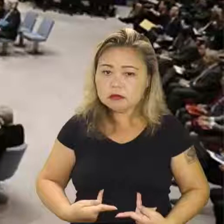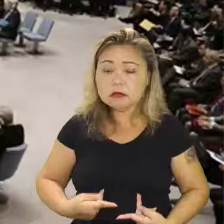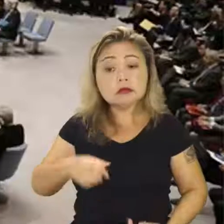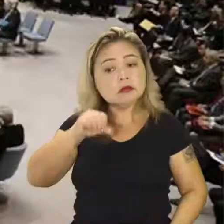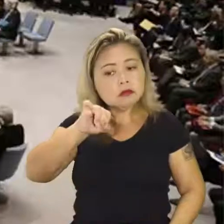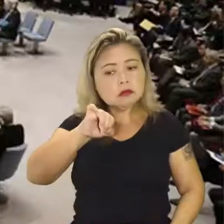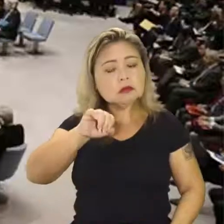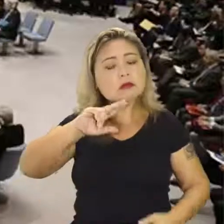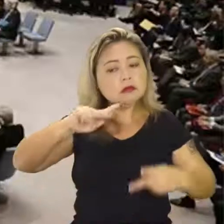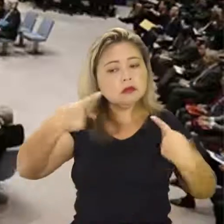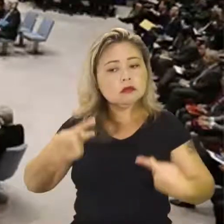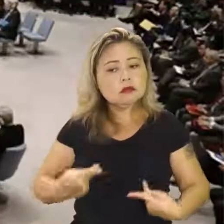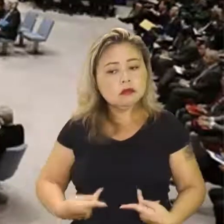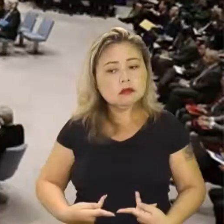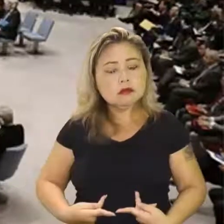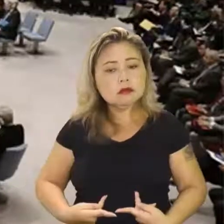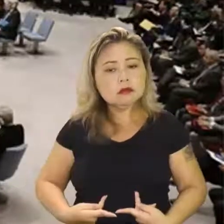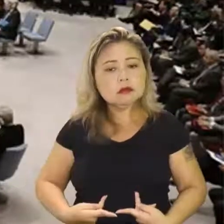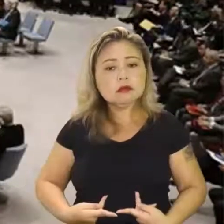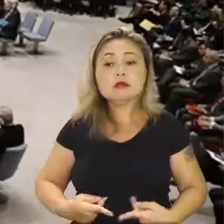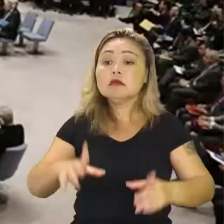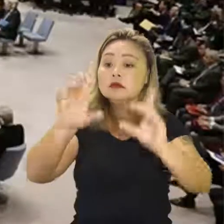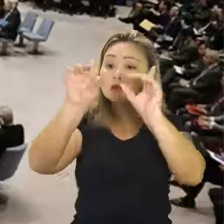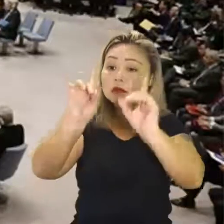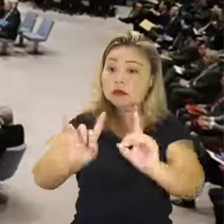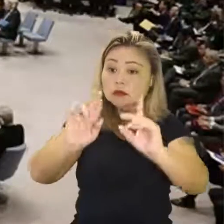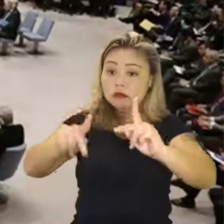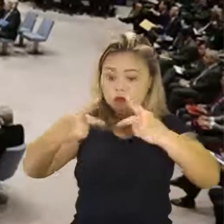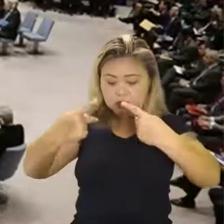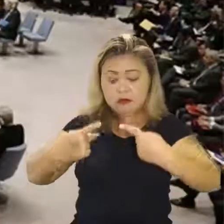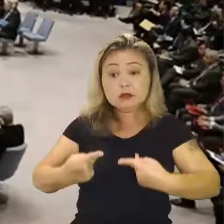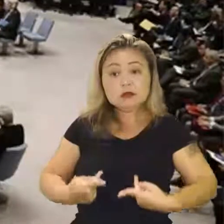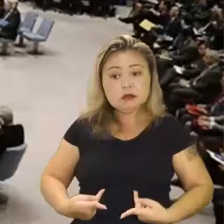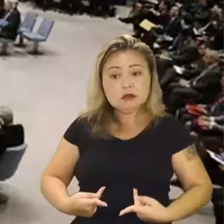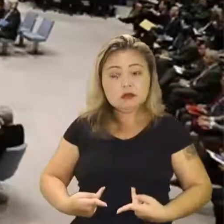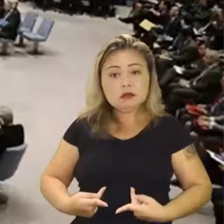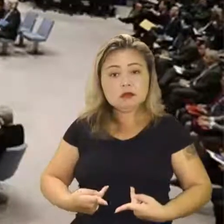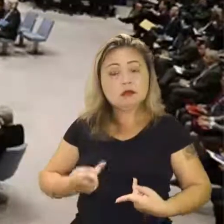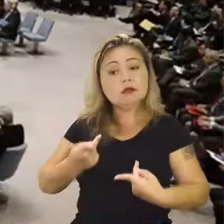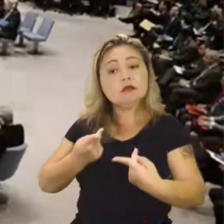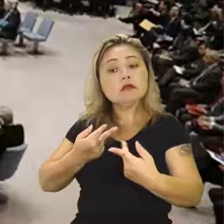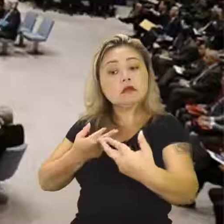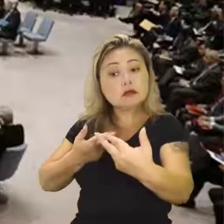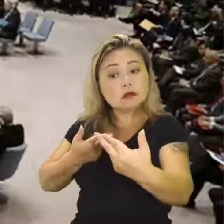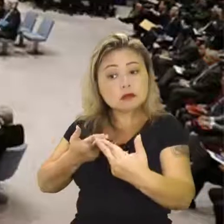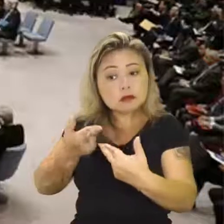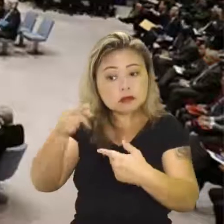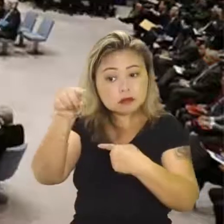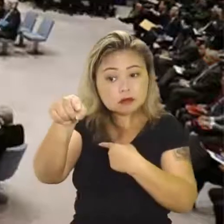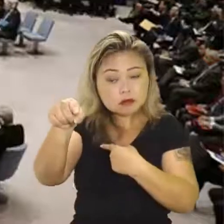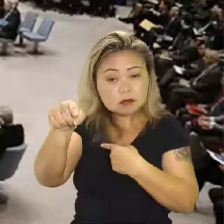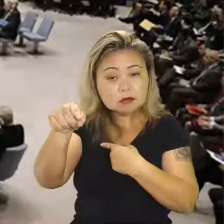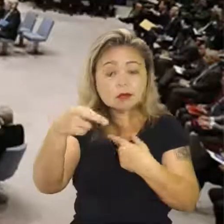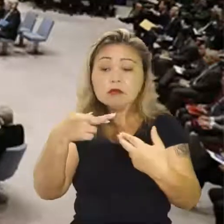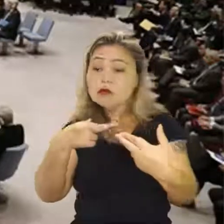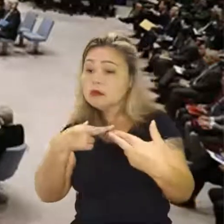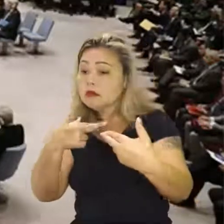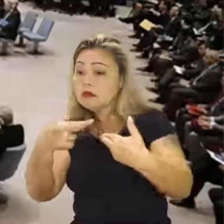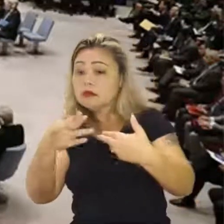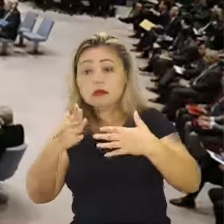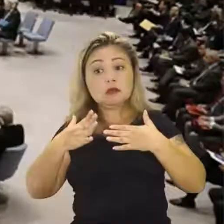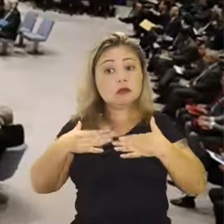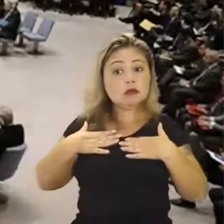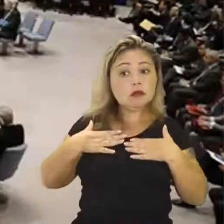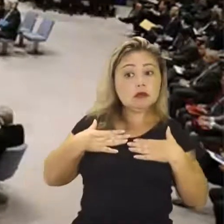Se você é humano, direitos humanos está relacionado a você, está relacionado a